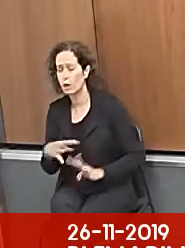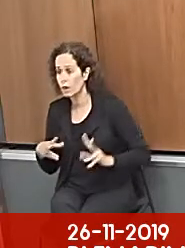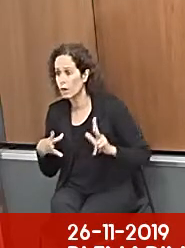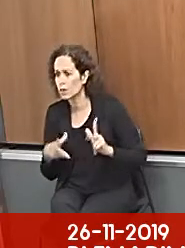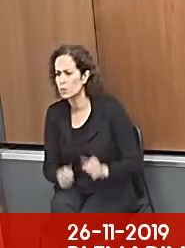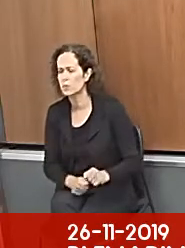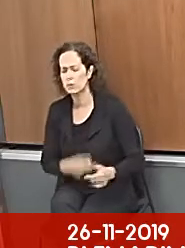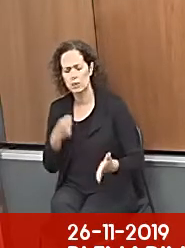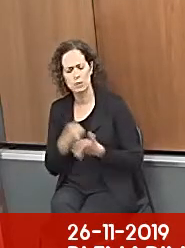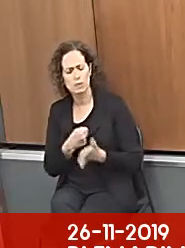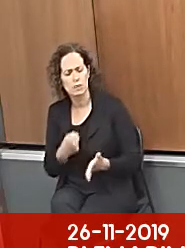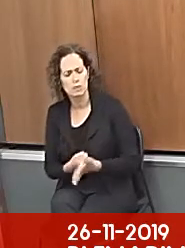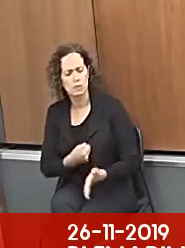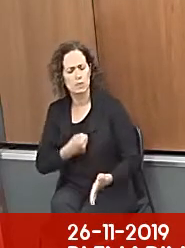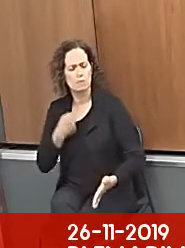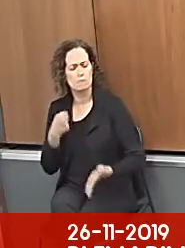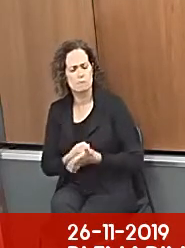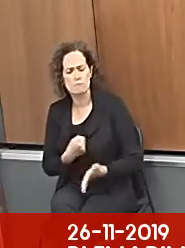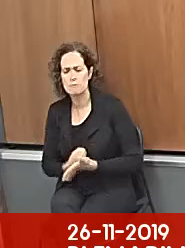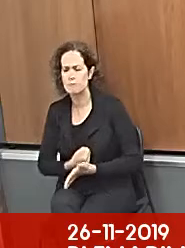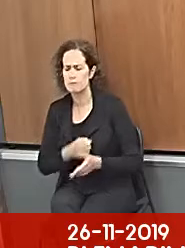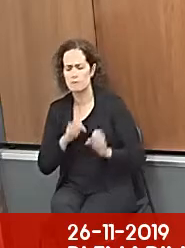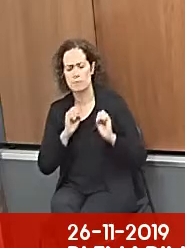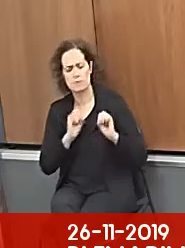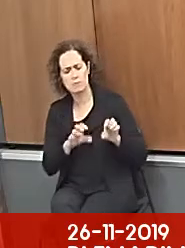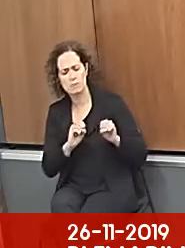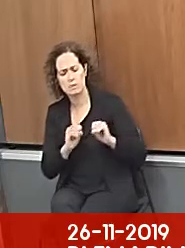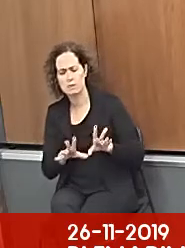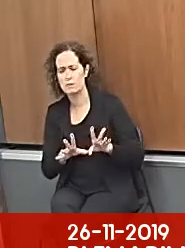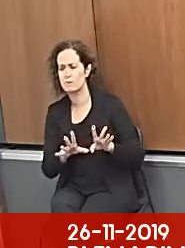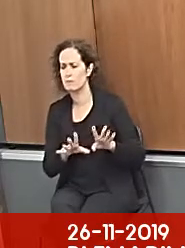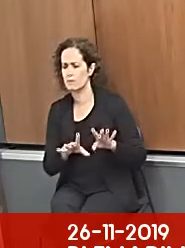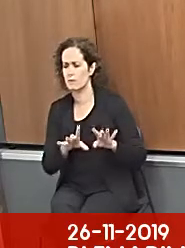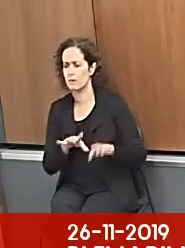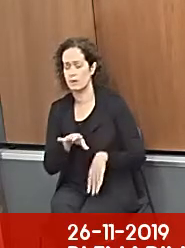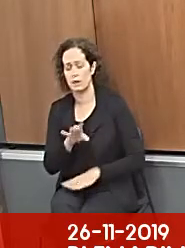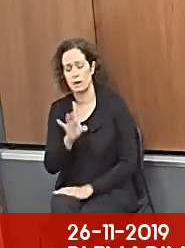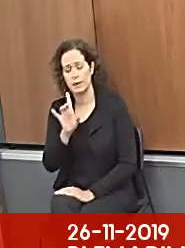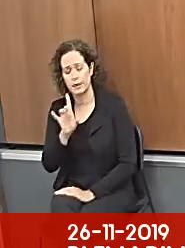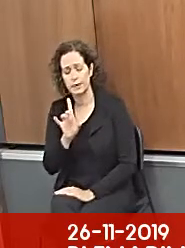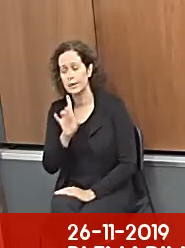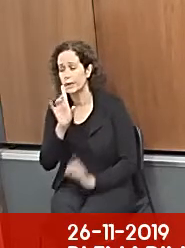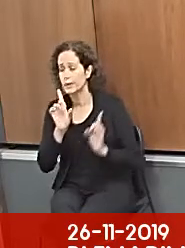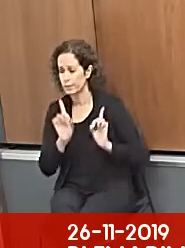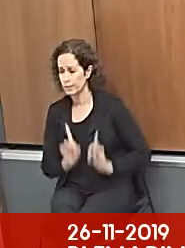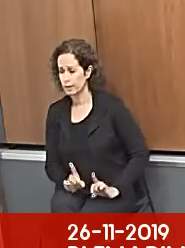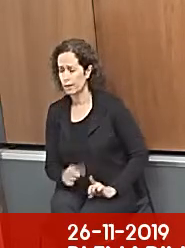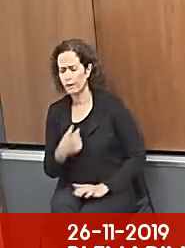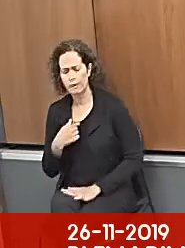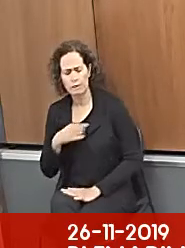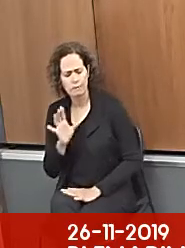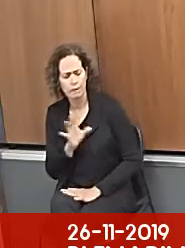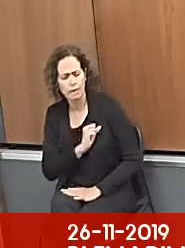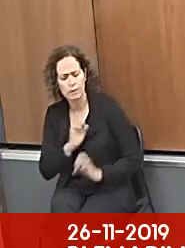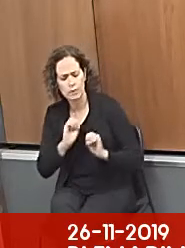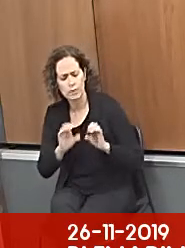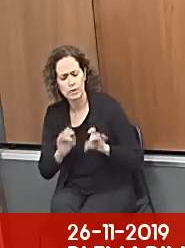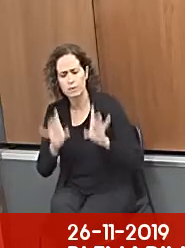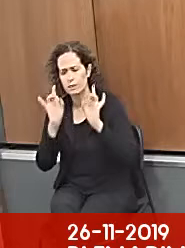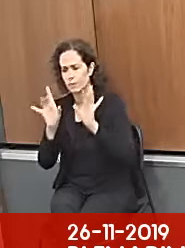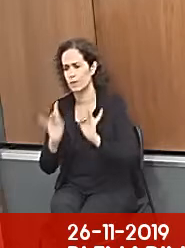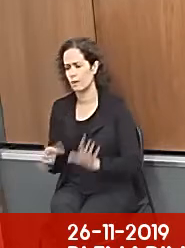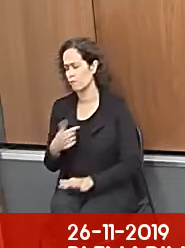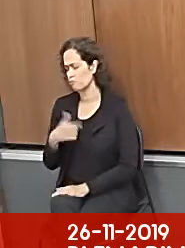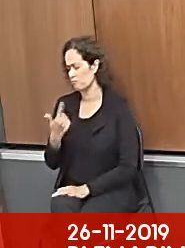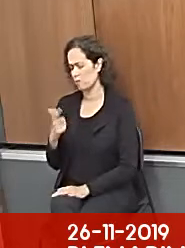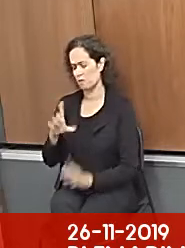sua garra pela educação especial. Eu não tenho nenhum deficiente na família, mas amo a educação especial de montão,